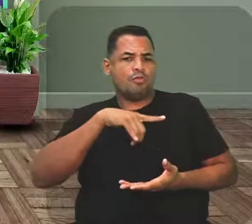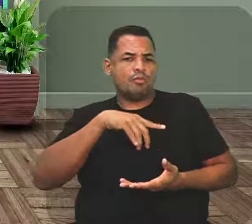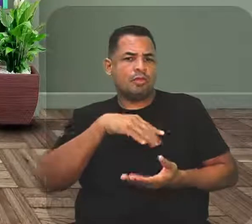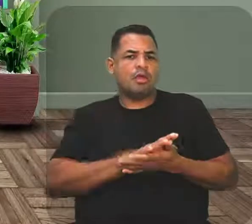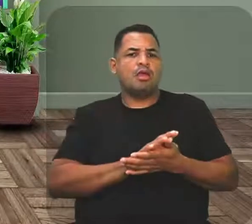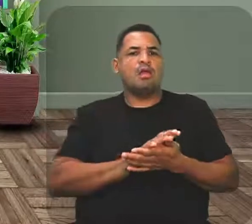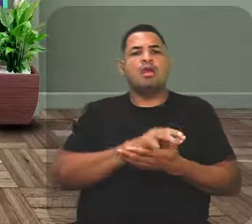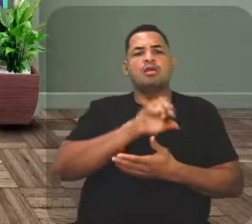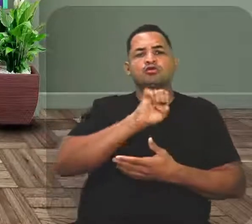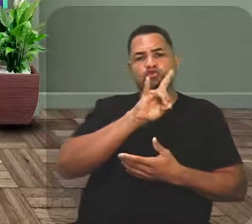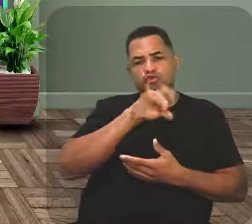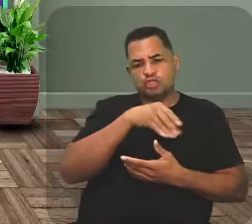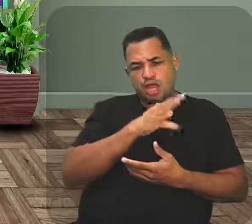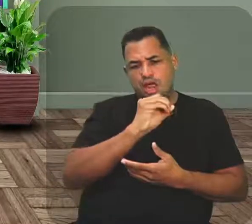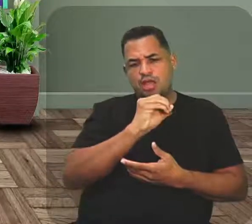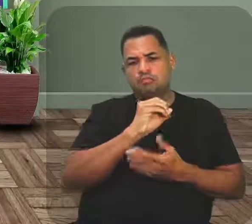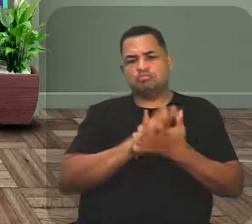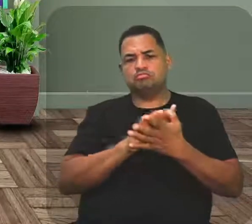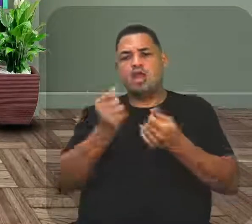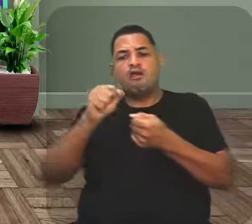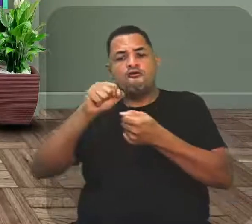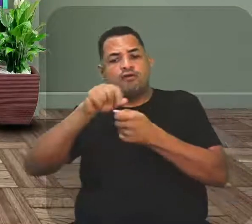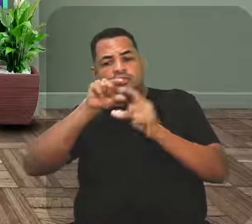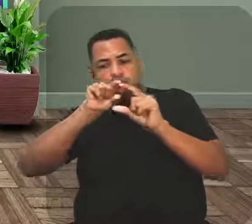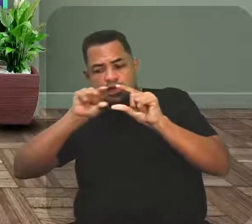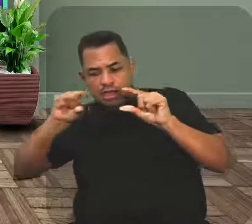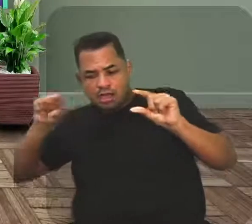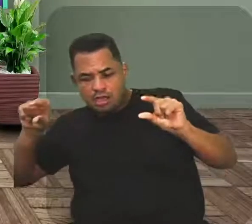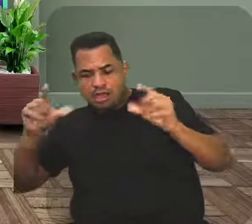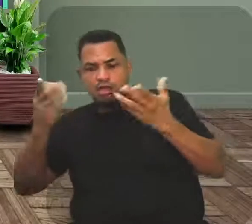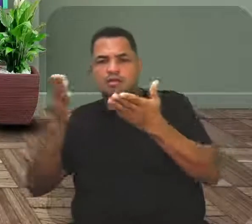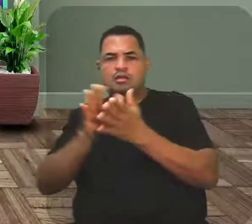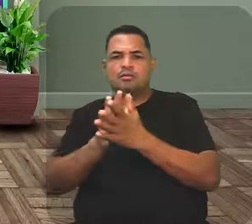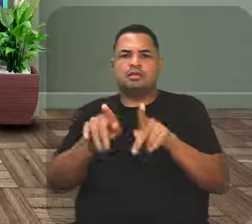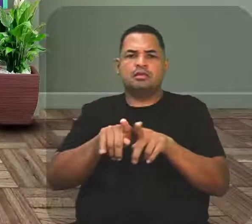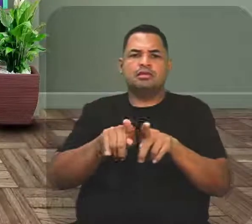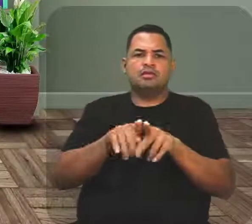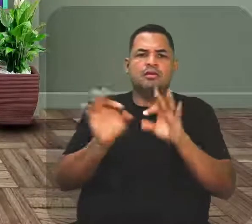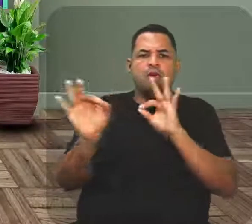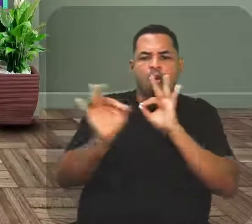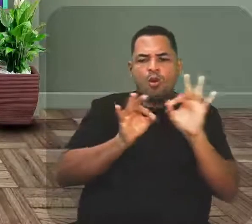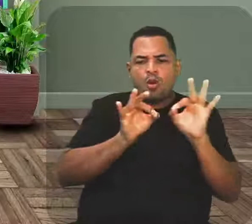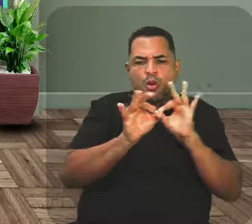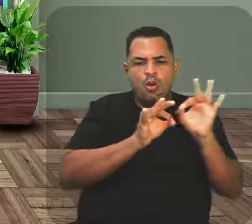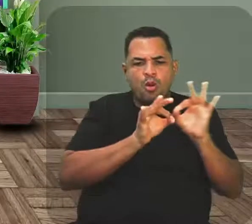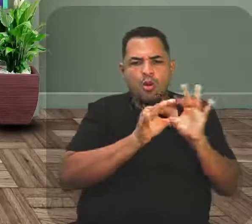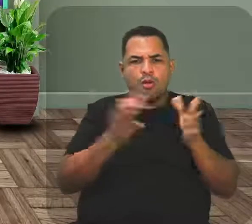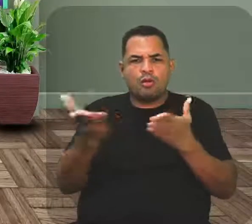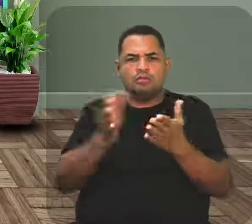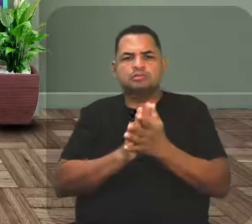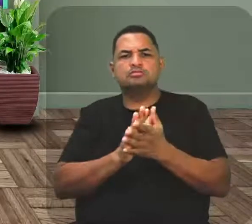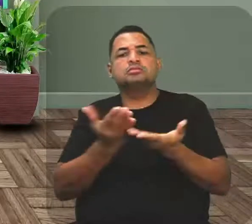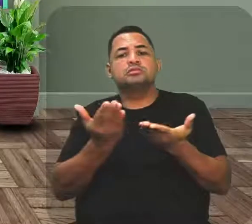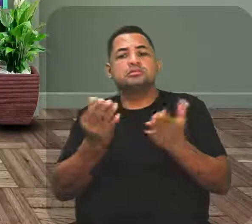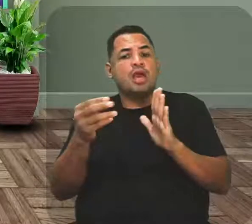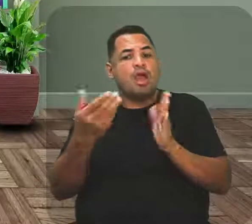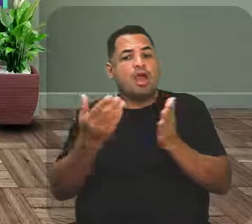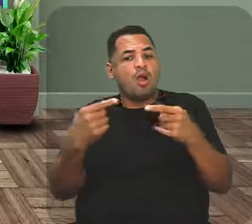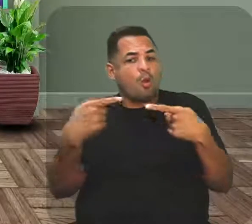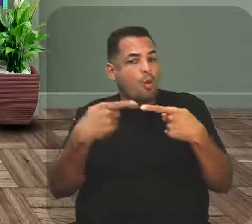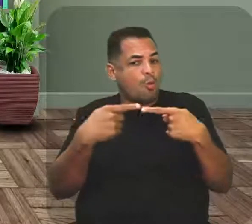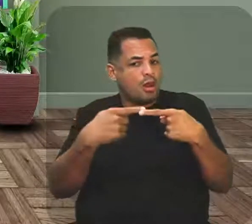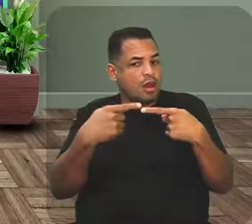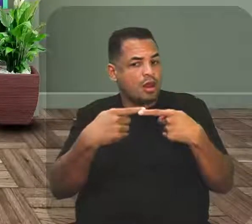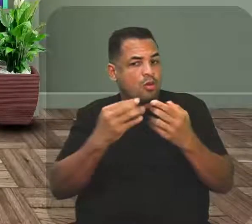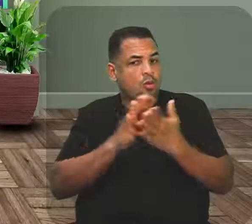sujeito, temos a ação, né, e aí nesse caso, é claro que nós vamos aí organizar isso conforme a gramática aí nos